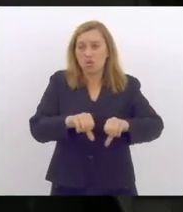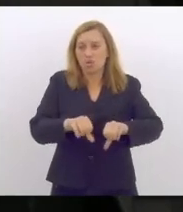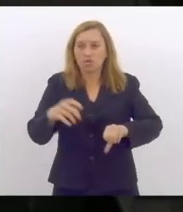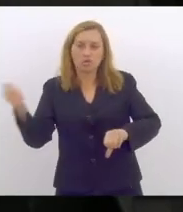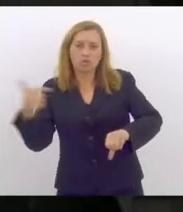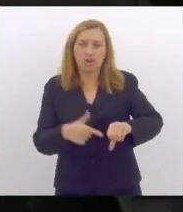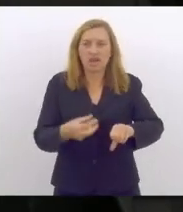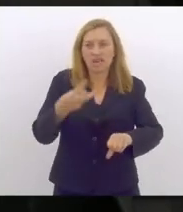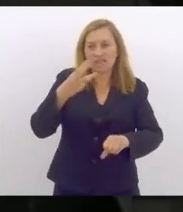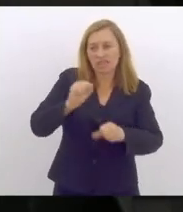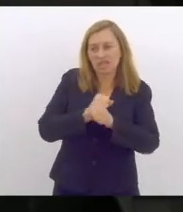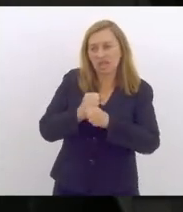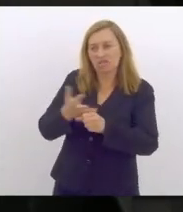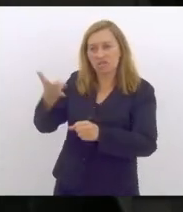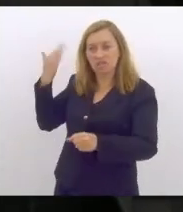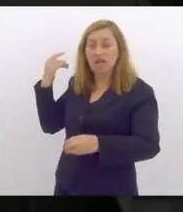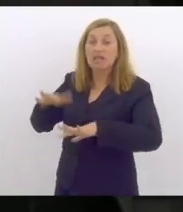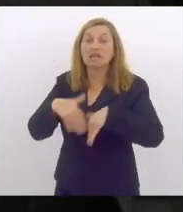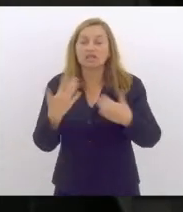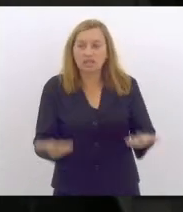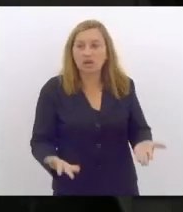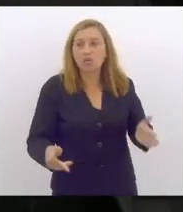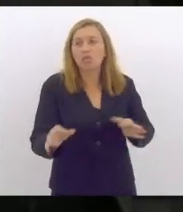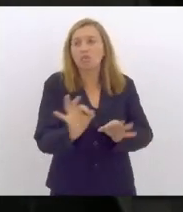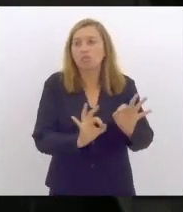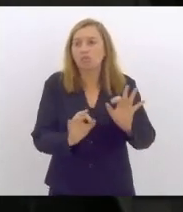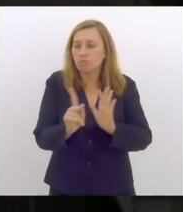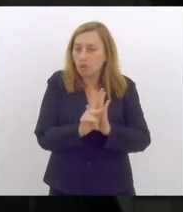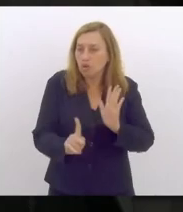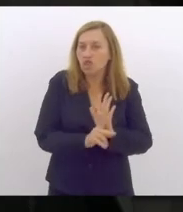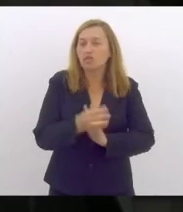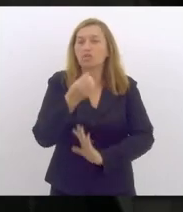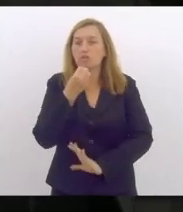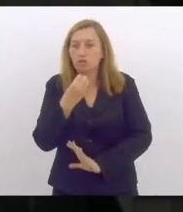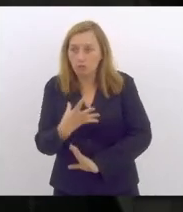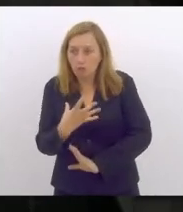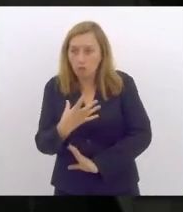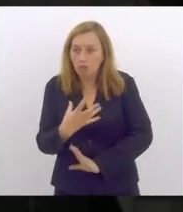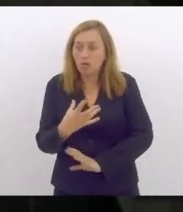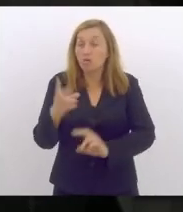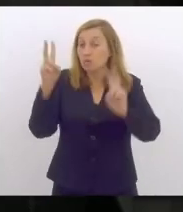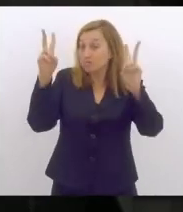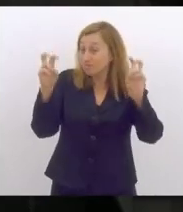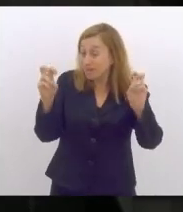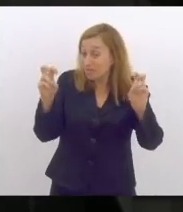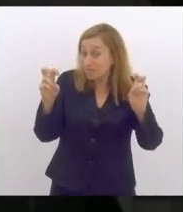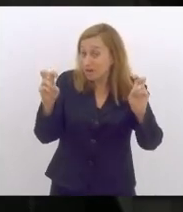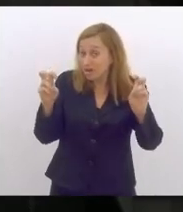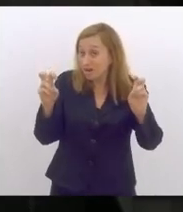anos atrás. Então, o projeto foi oportuno, o tema é